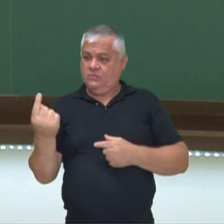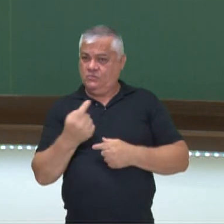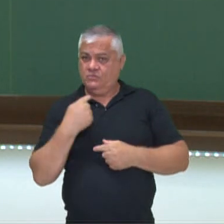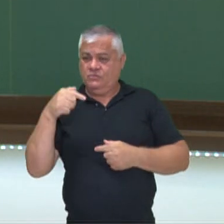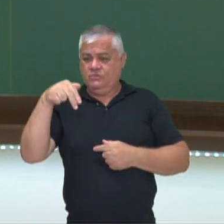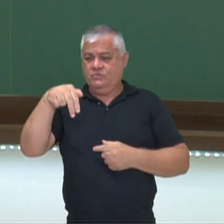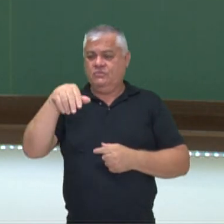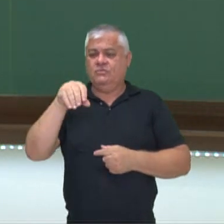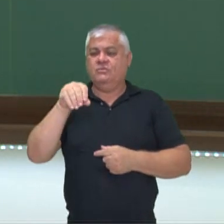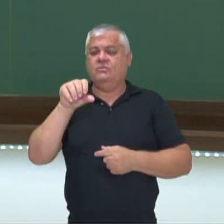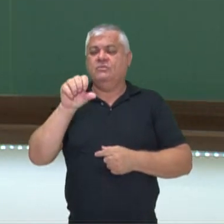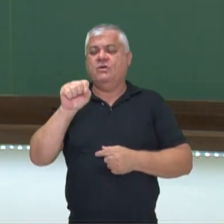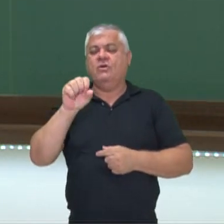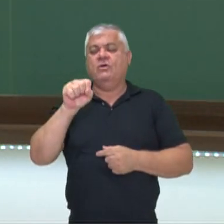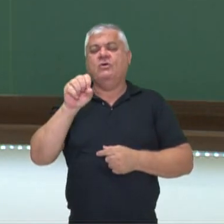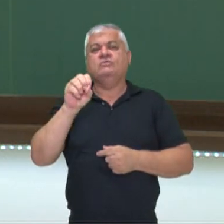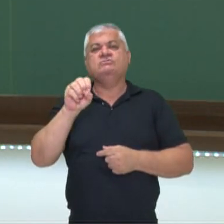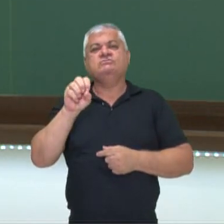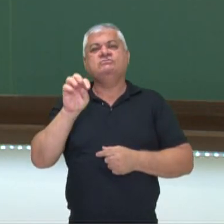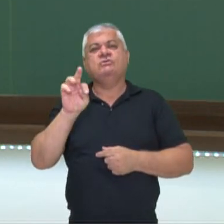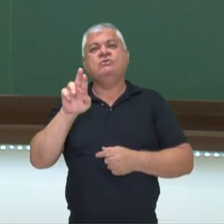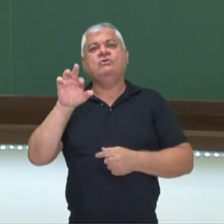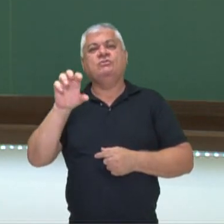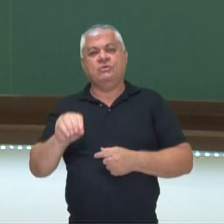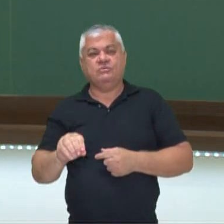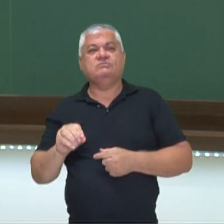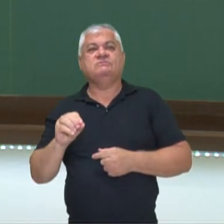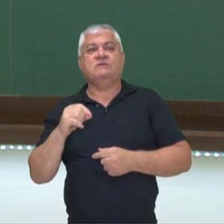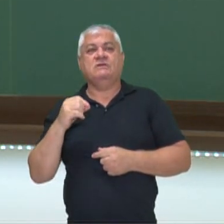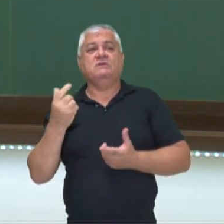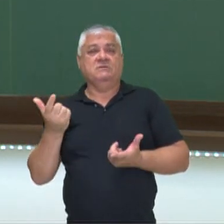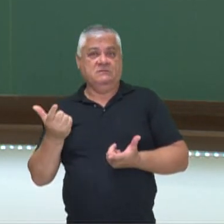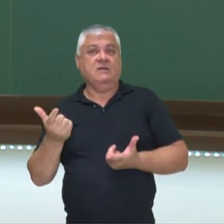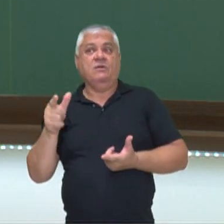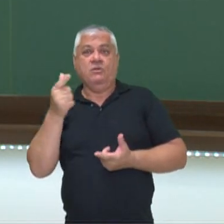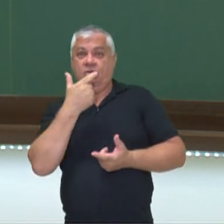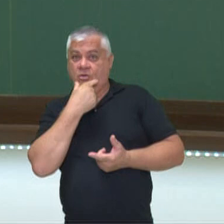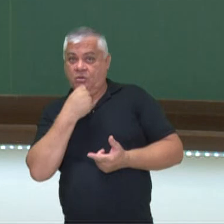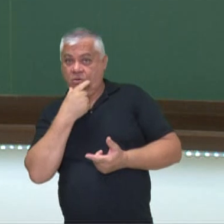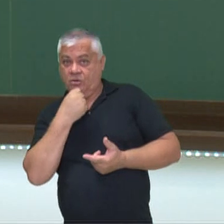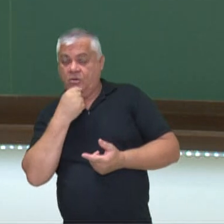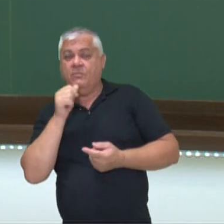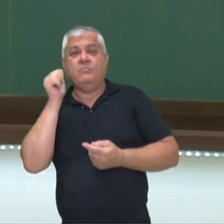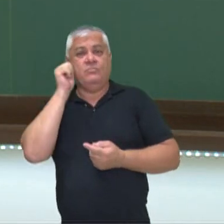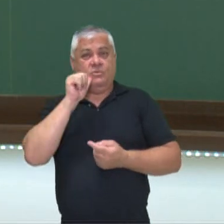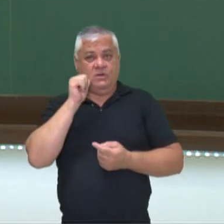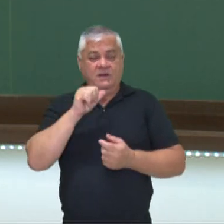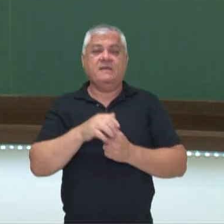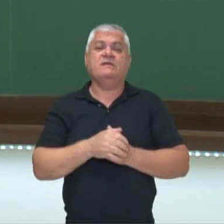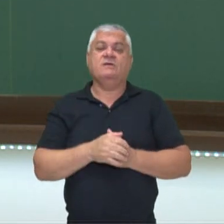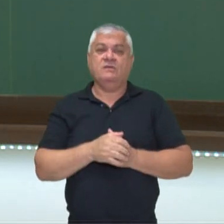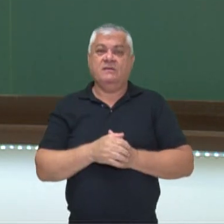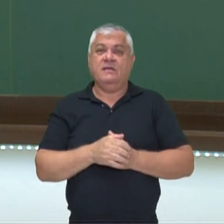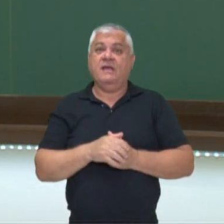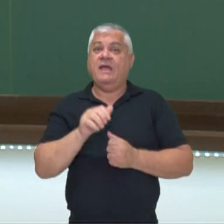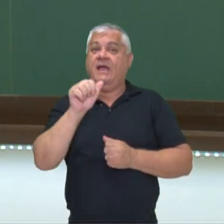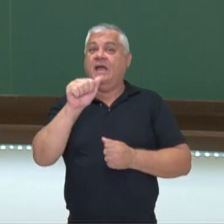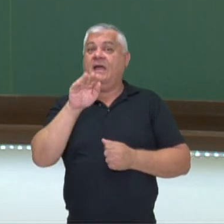que eu vou fazer a flexão aqui de gênero, masculino e feminino. Nosotros,